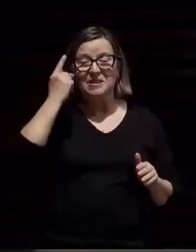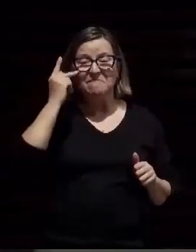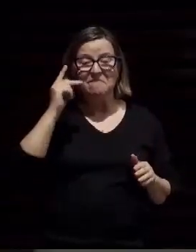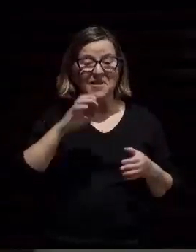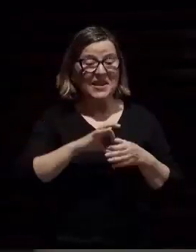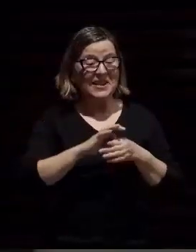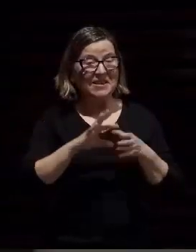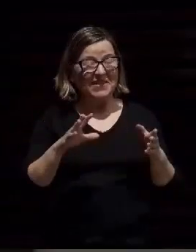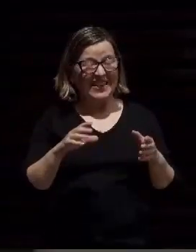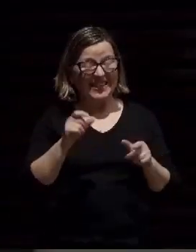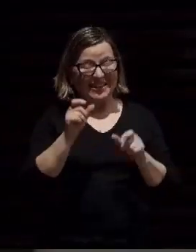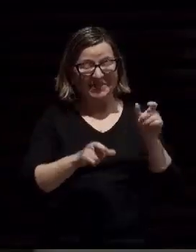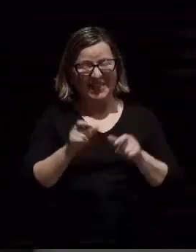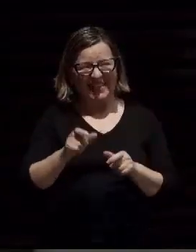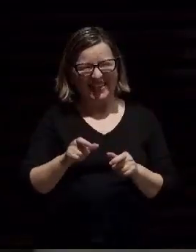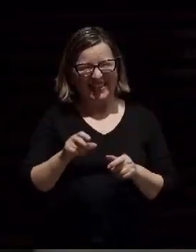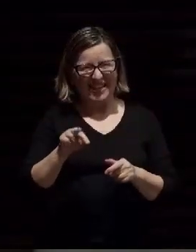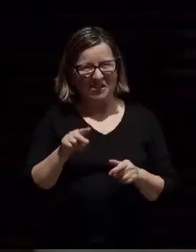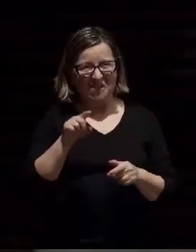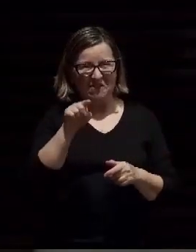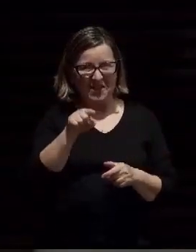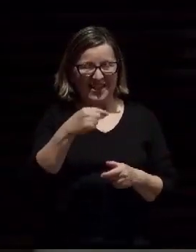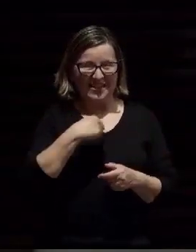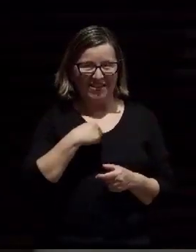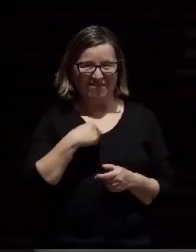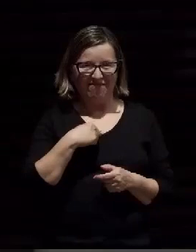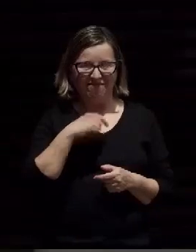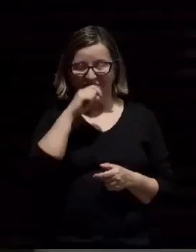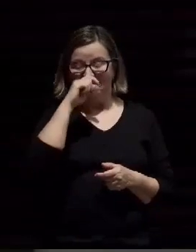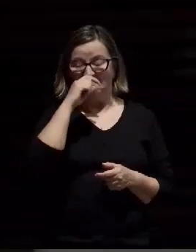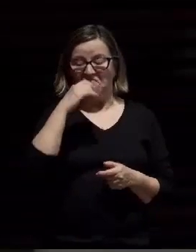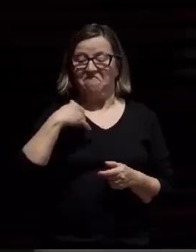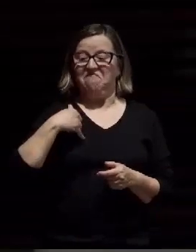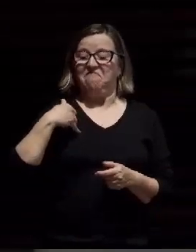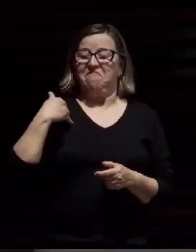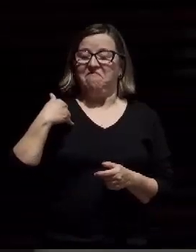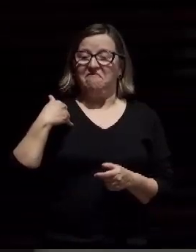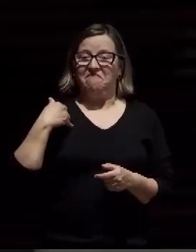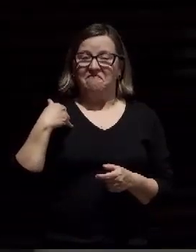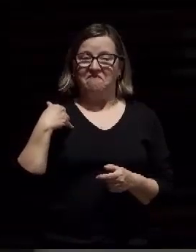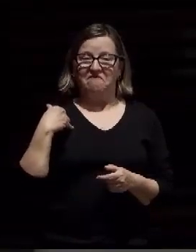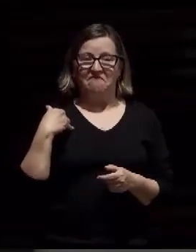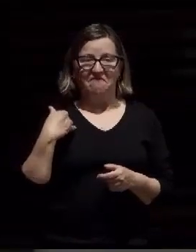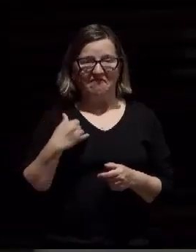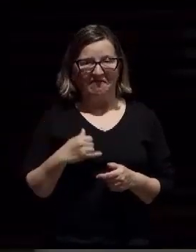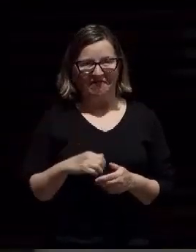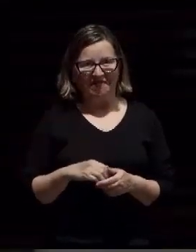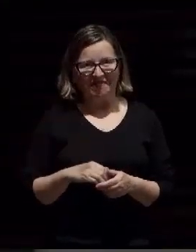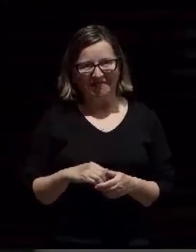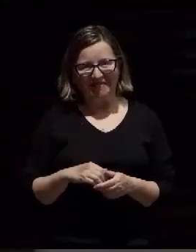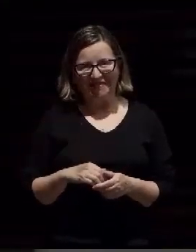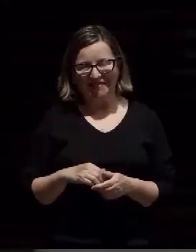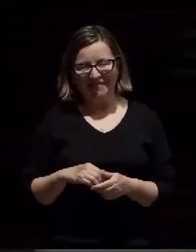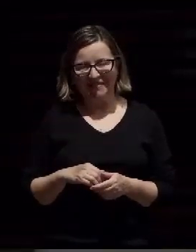eu. Da nossa arrogância, da nossa presunção, da nossa soberbia.